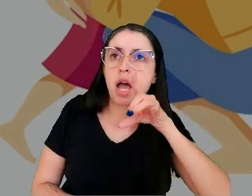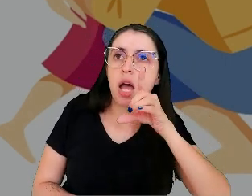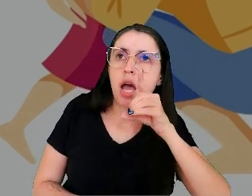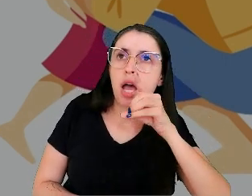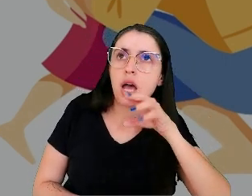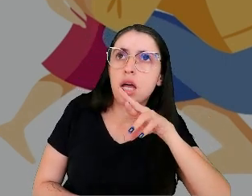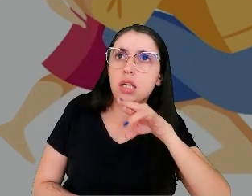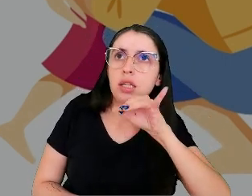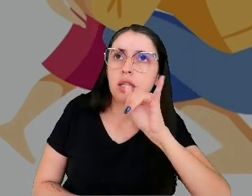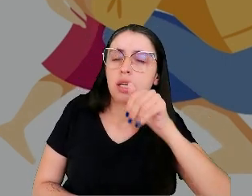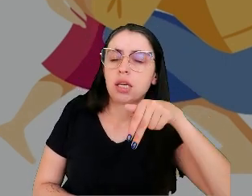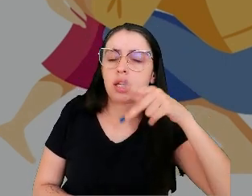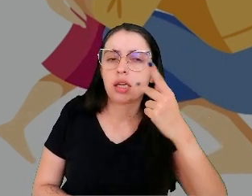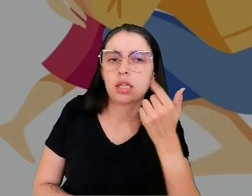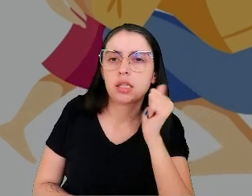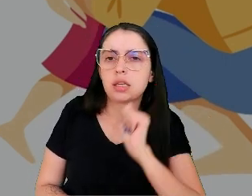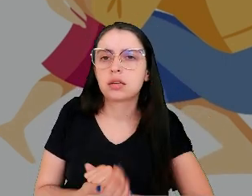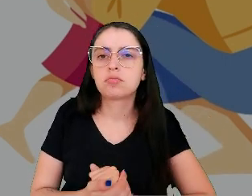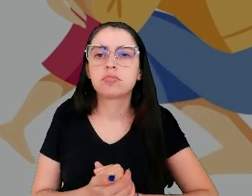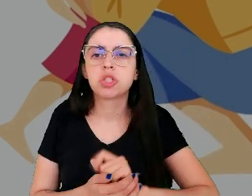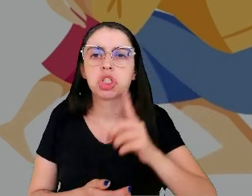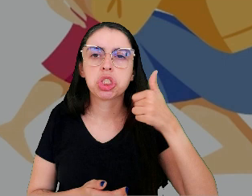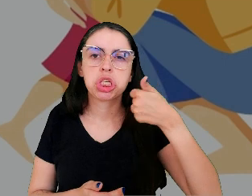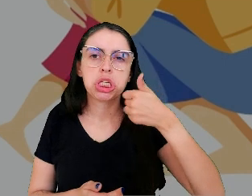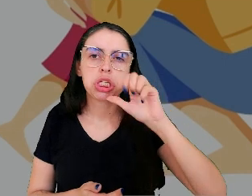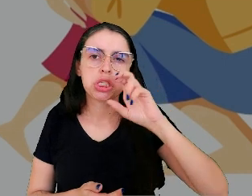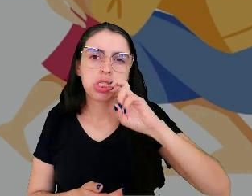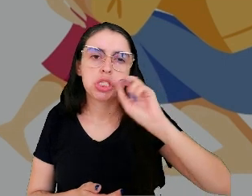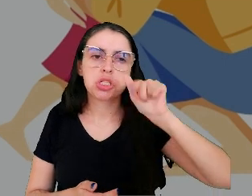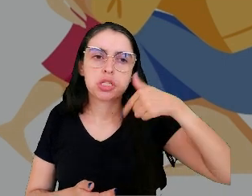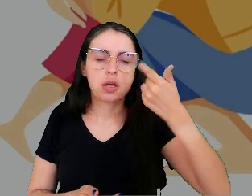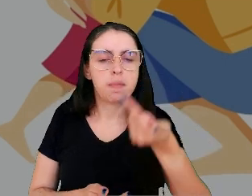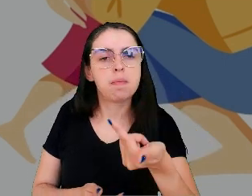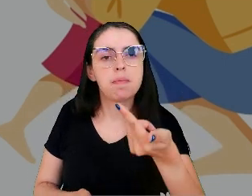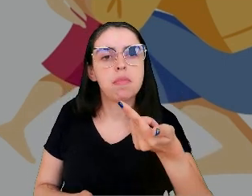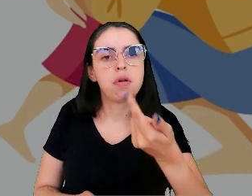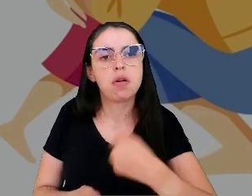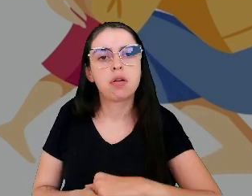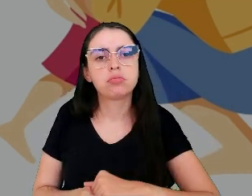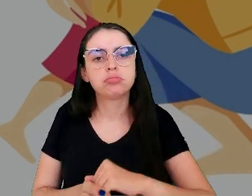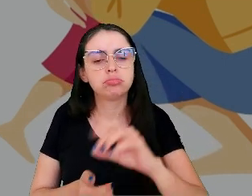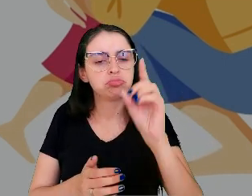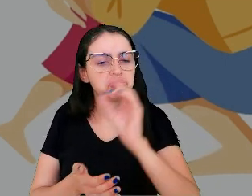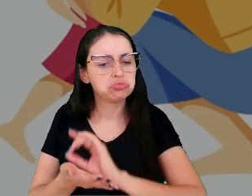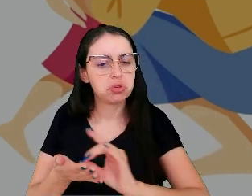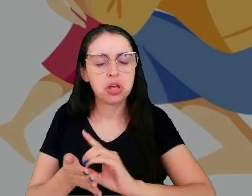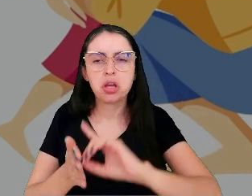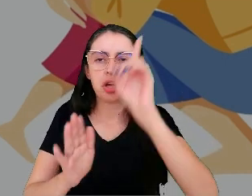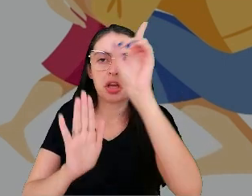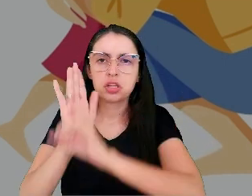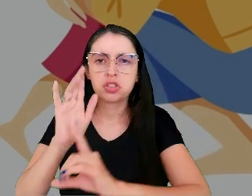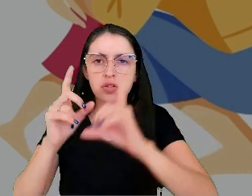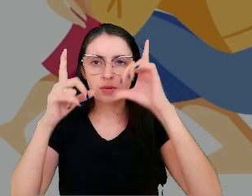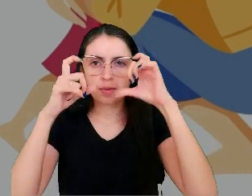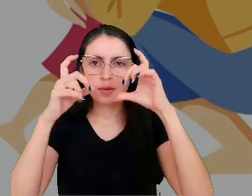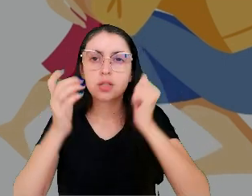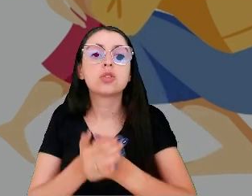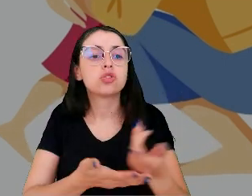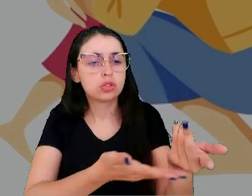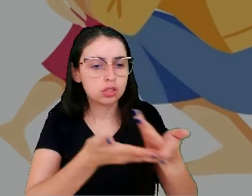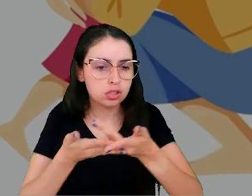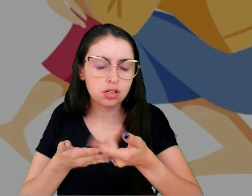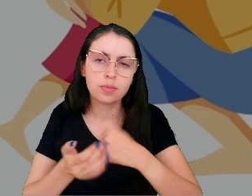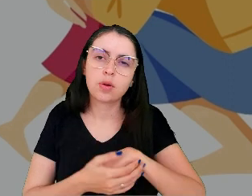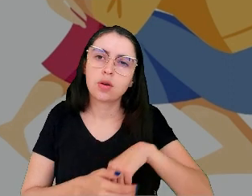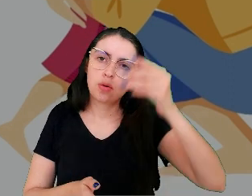cuidou, e 15 dias depois, por eu estar documentando o Heitor fotograficamente, ela me convidou